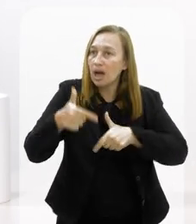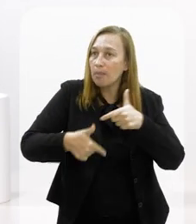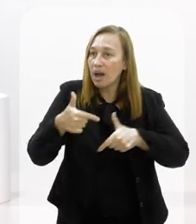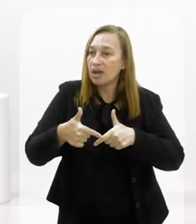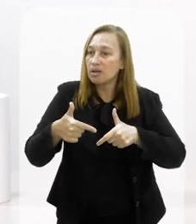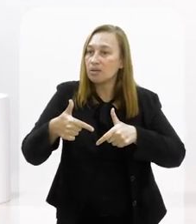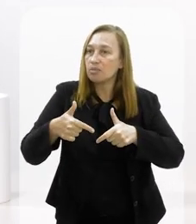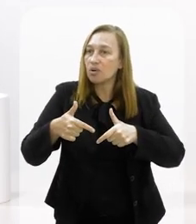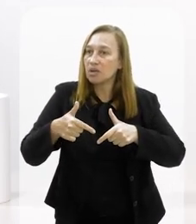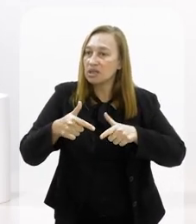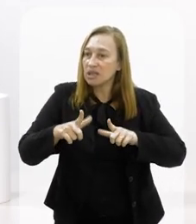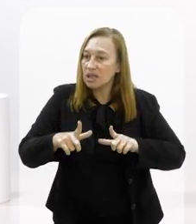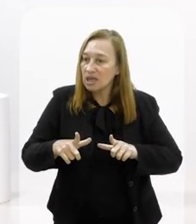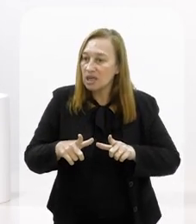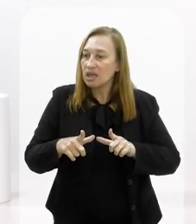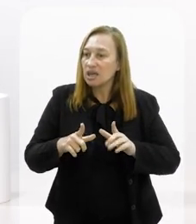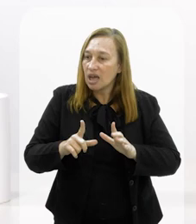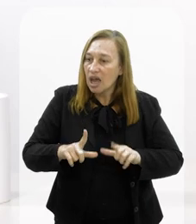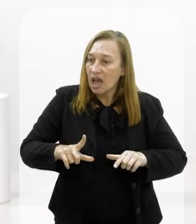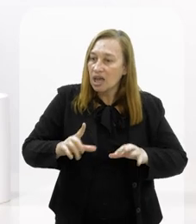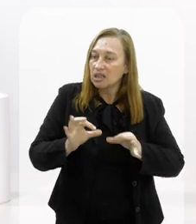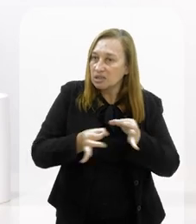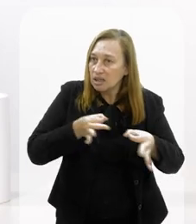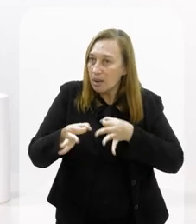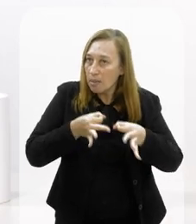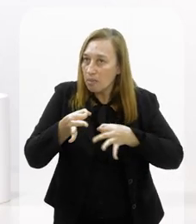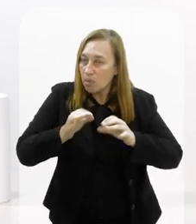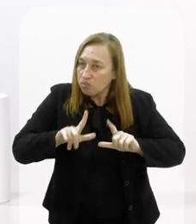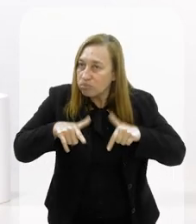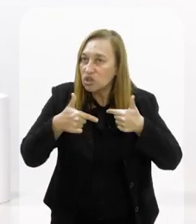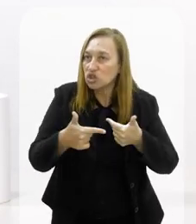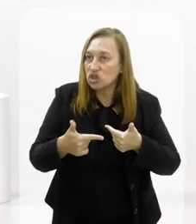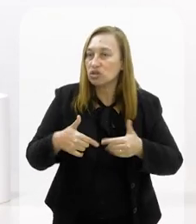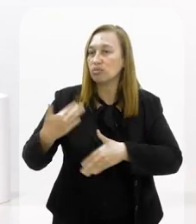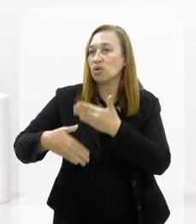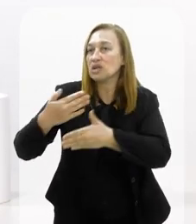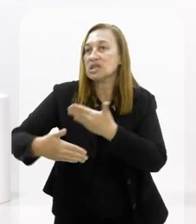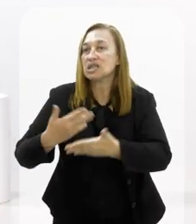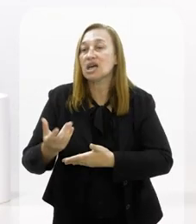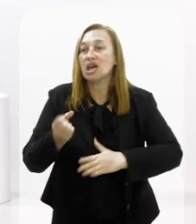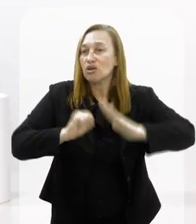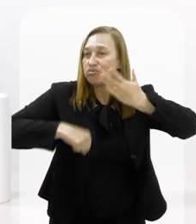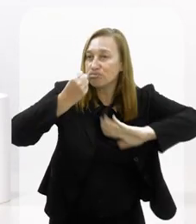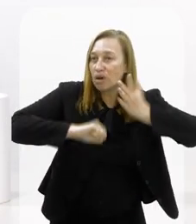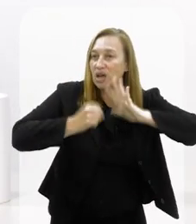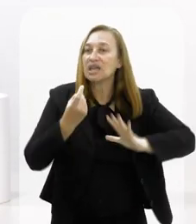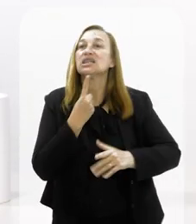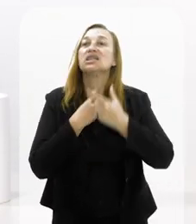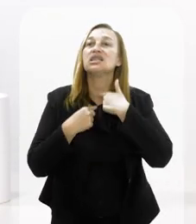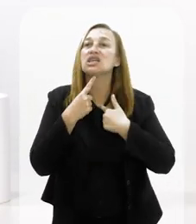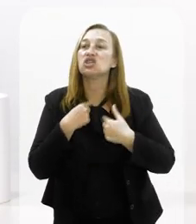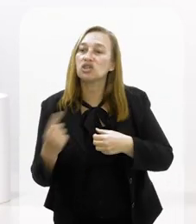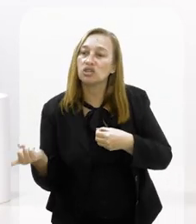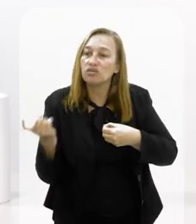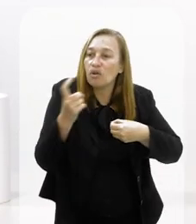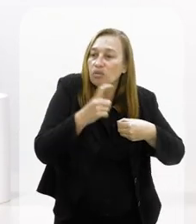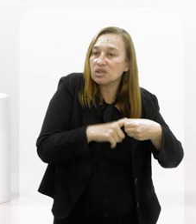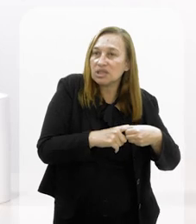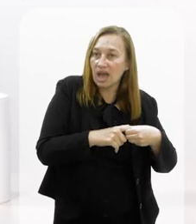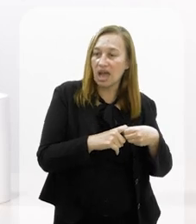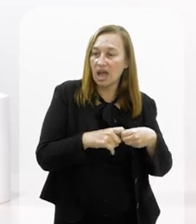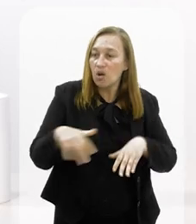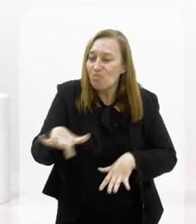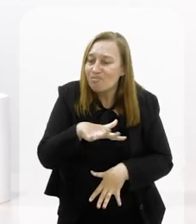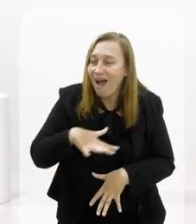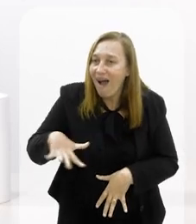nosso trabalho possa ser formatado de forma a contribuir no processo e o Salgueiro tava desejoso de retornar para esse universo há